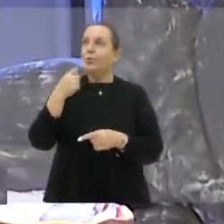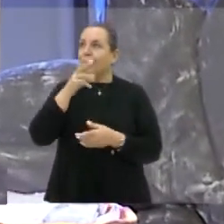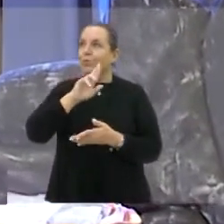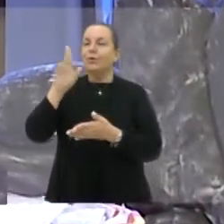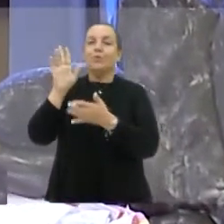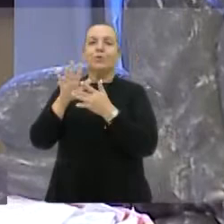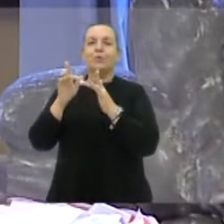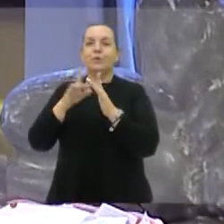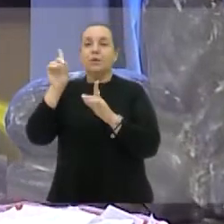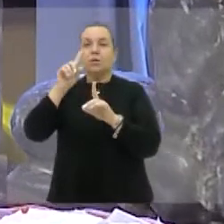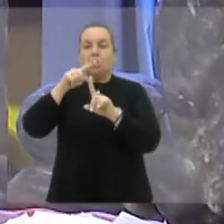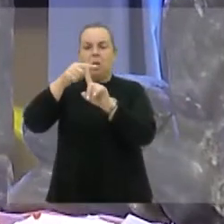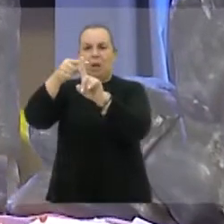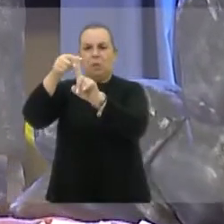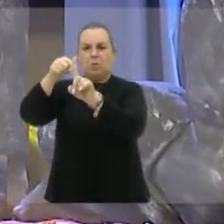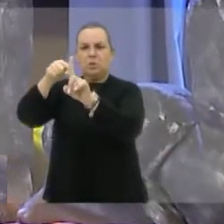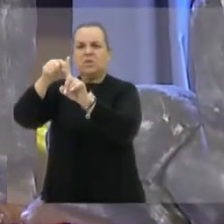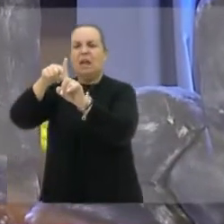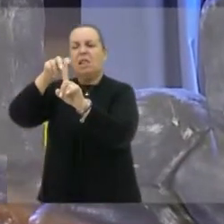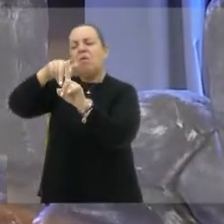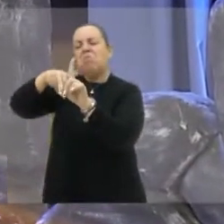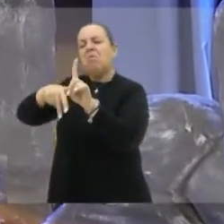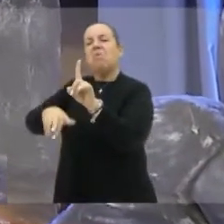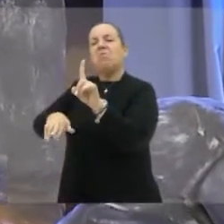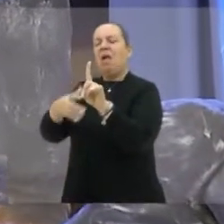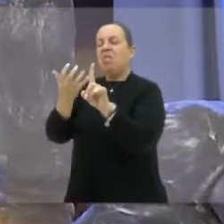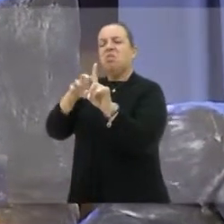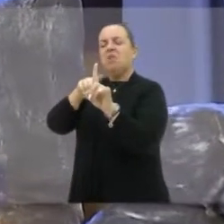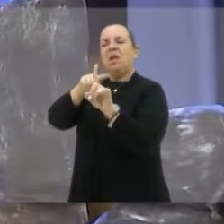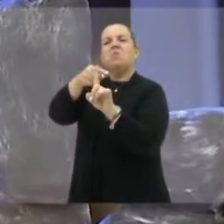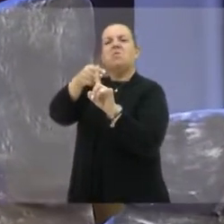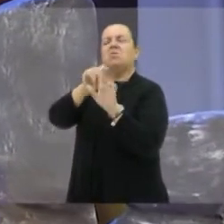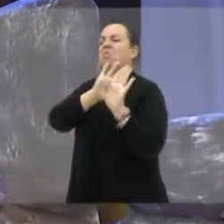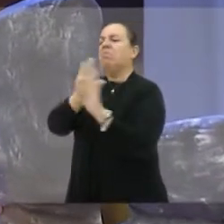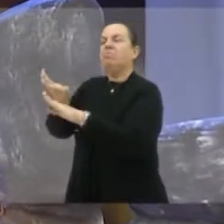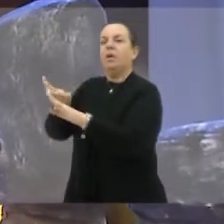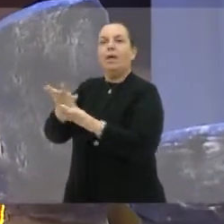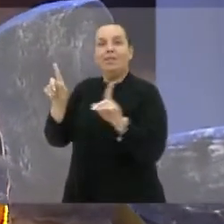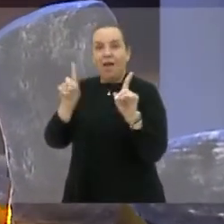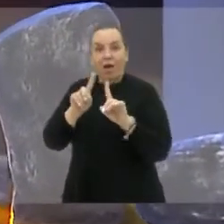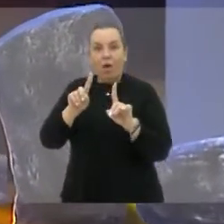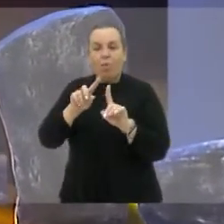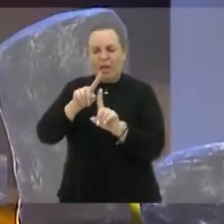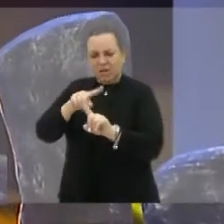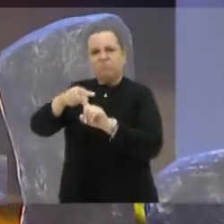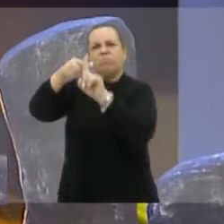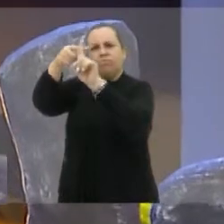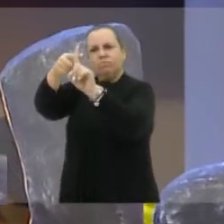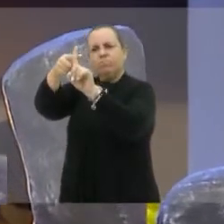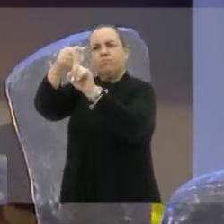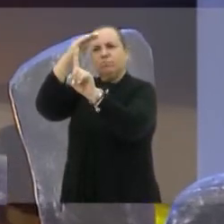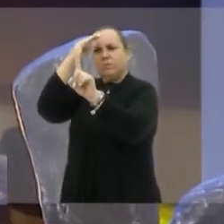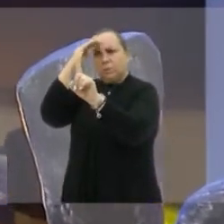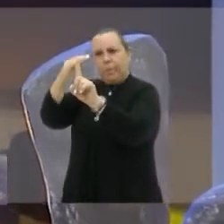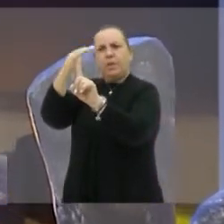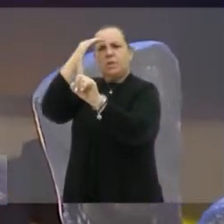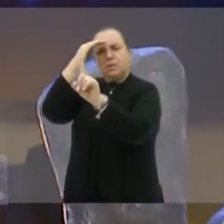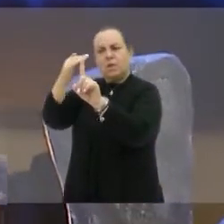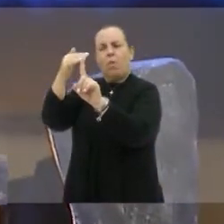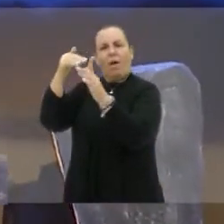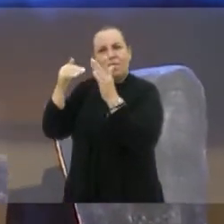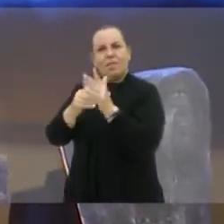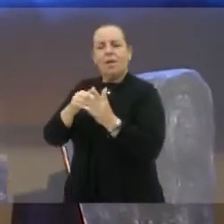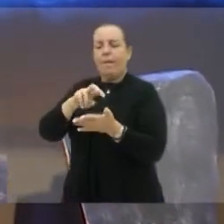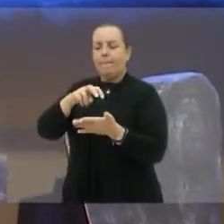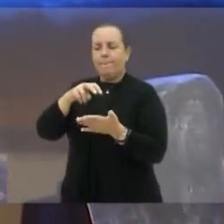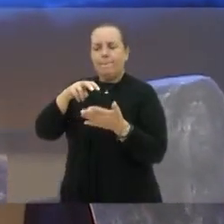desceu da cruz, Ele permaneceu na cruz, Ele obedeceu até a morte, morte